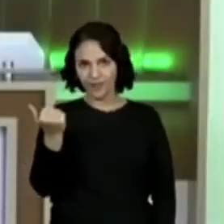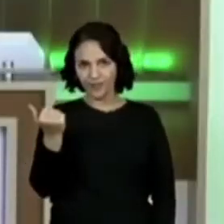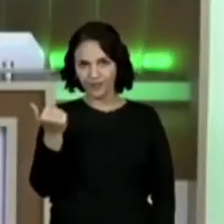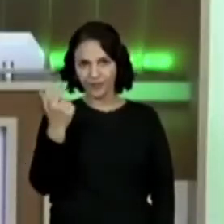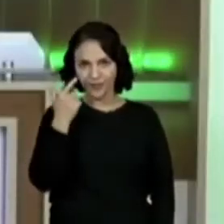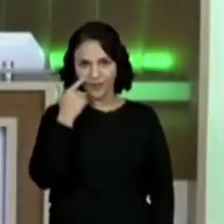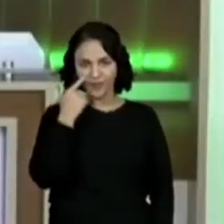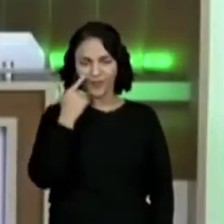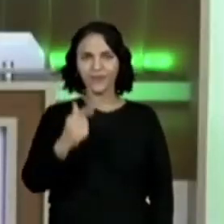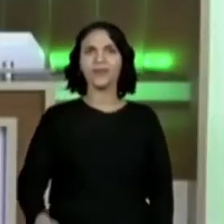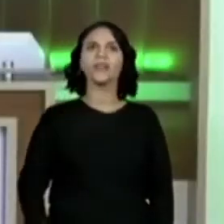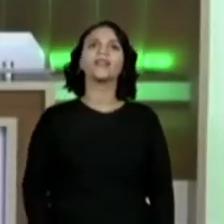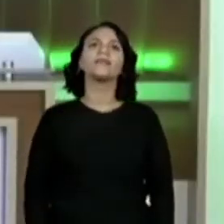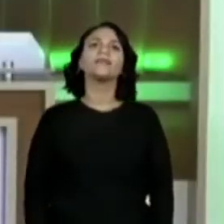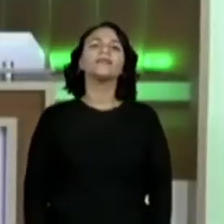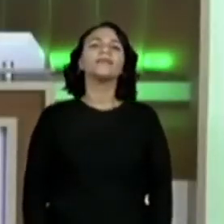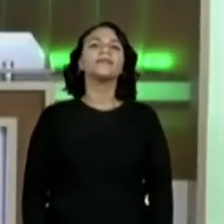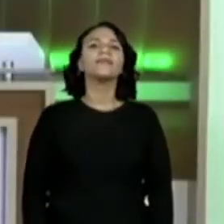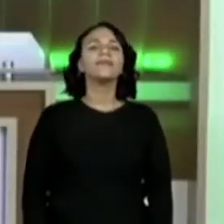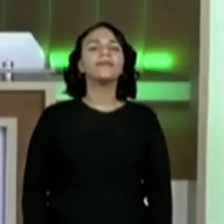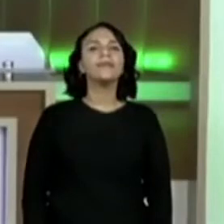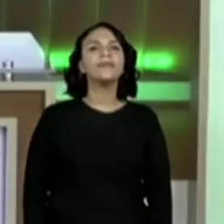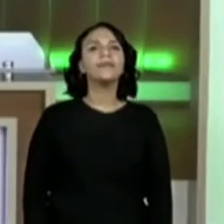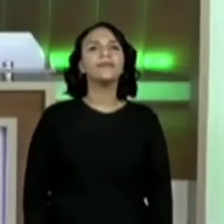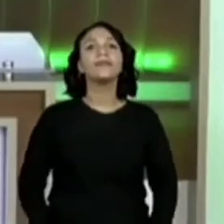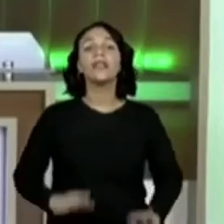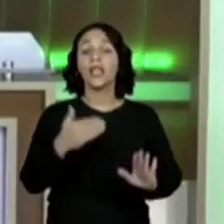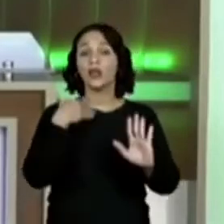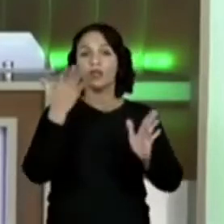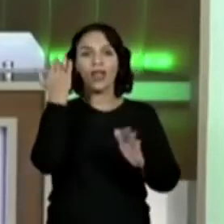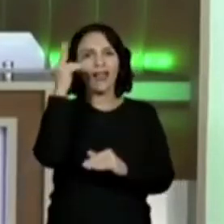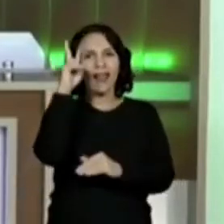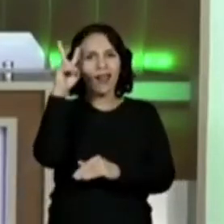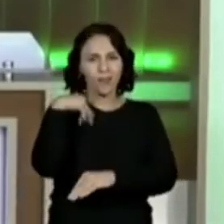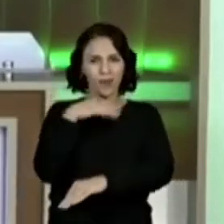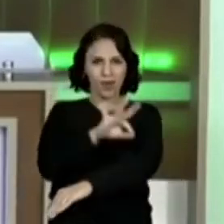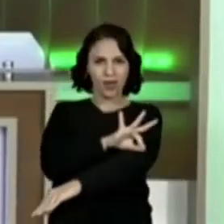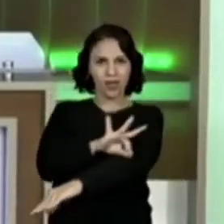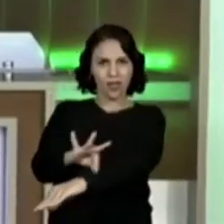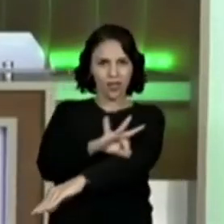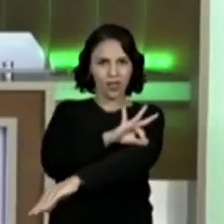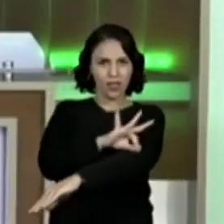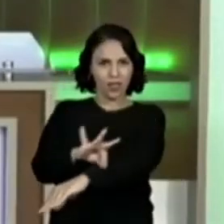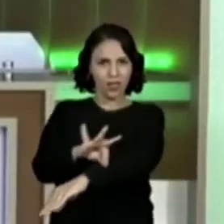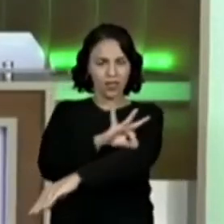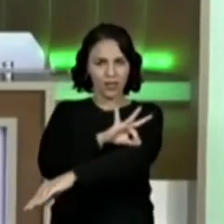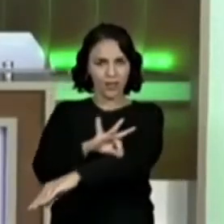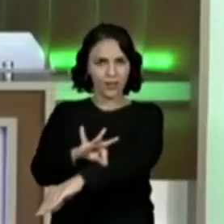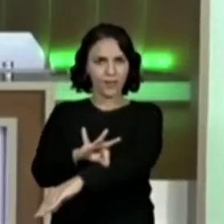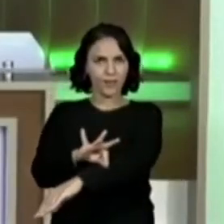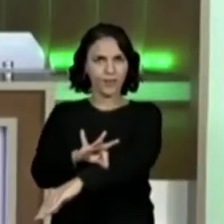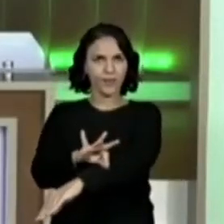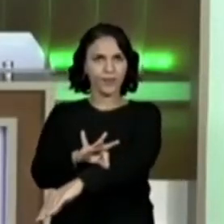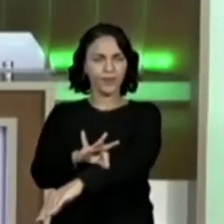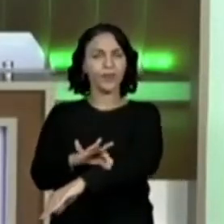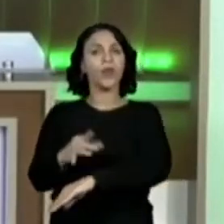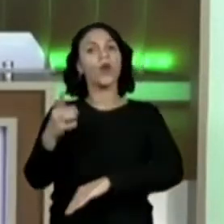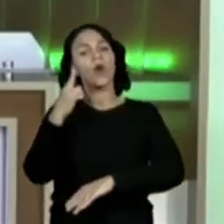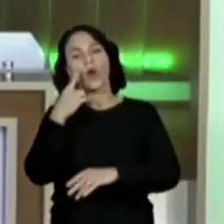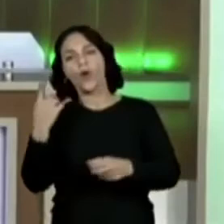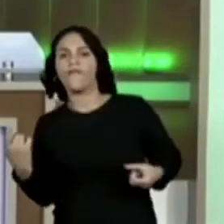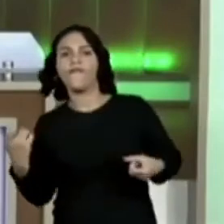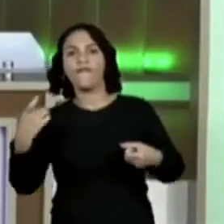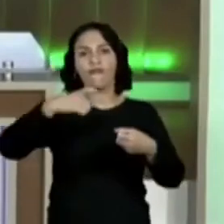Vamos lá? Eu já escrevi régua. Eu vou retornar para a tela em que escrevemos